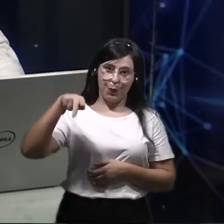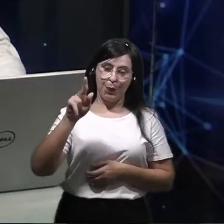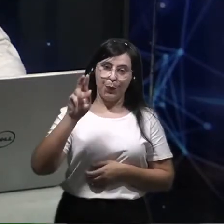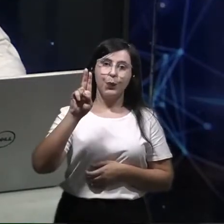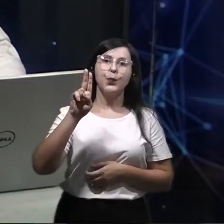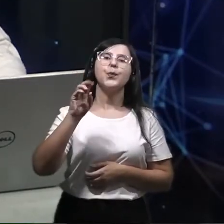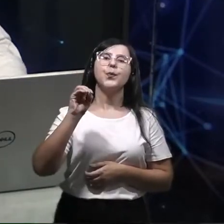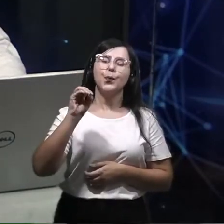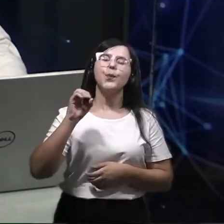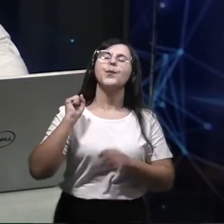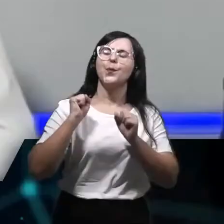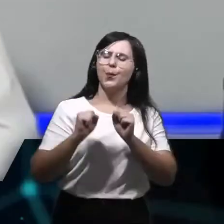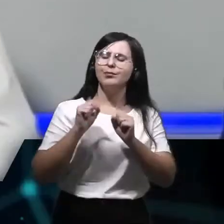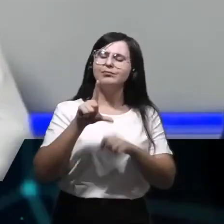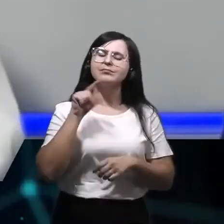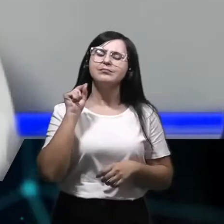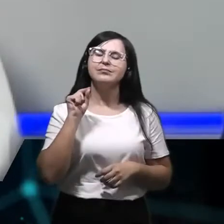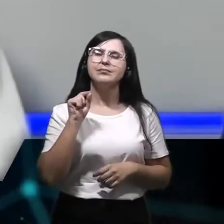ainda não participou.